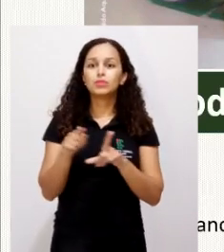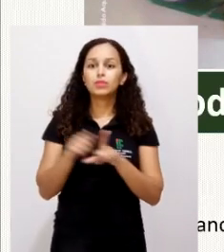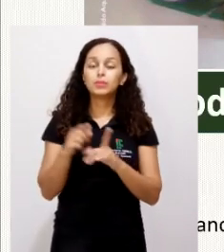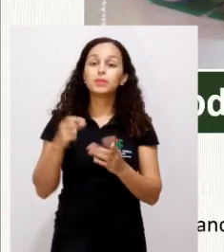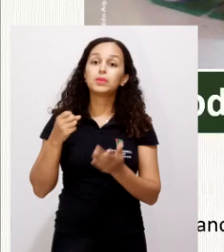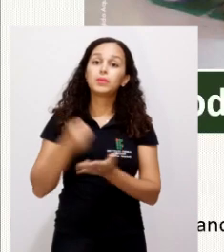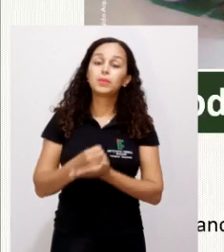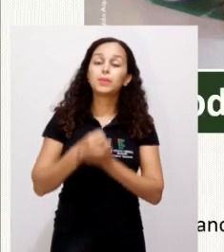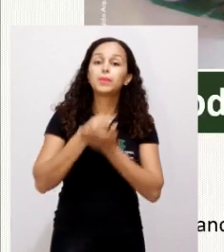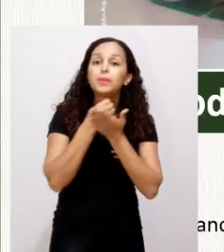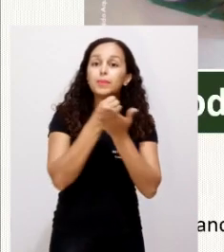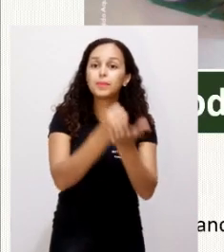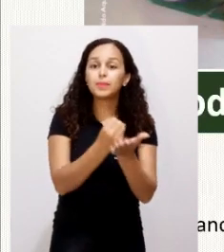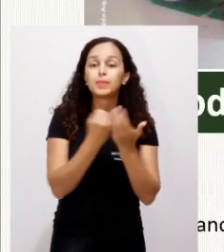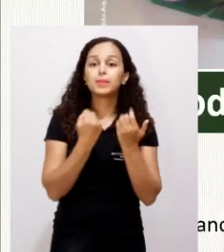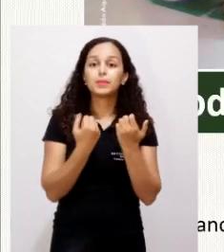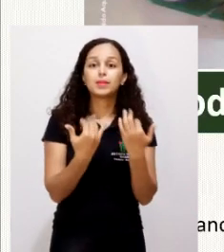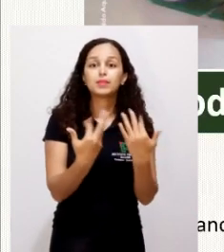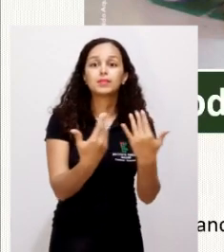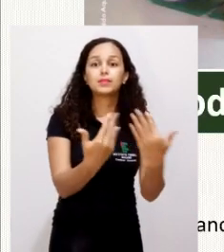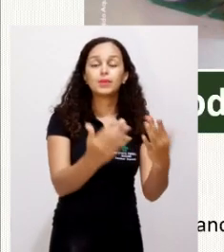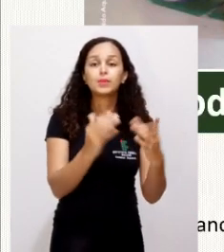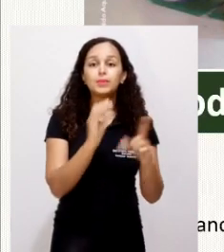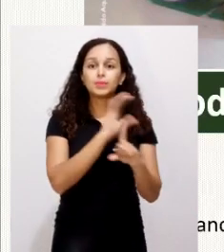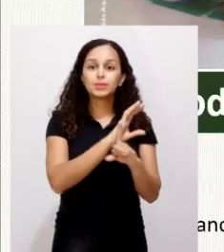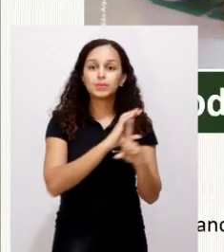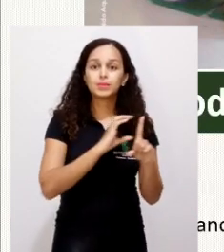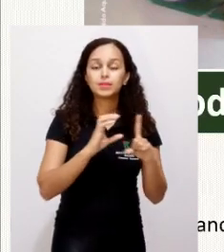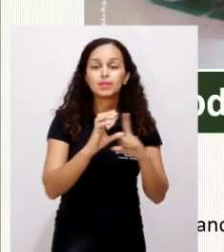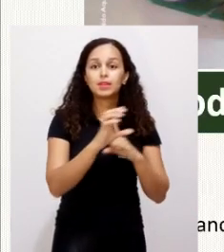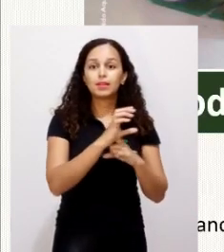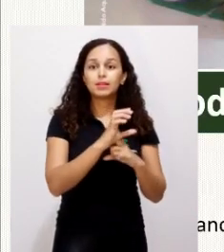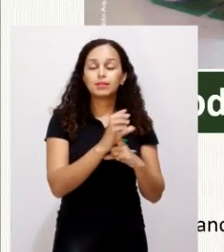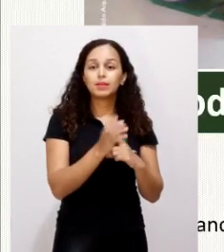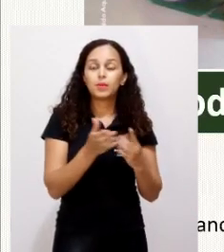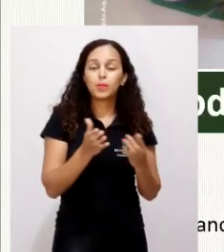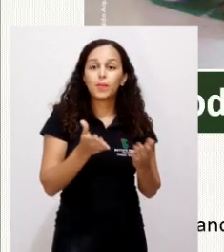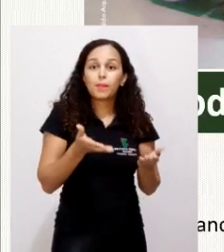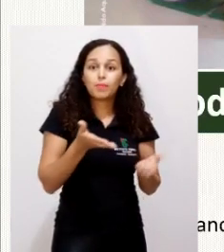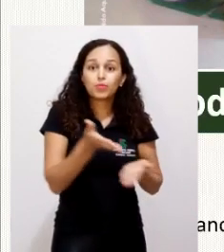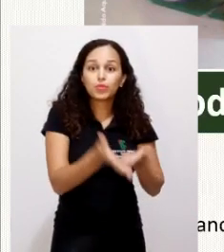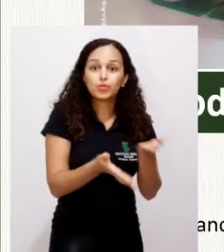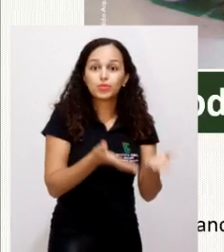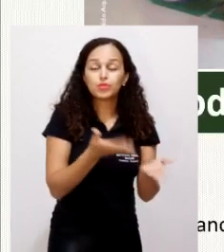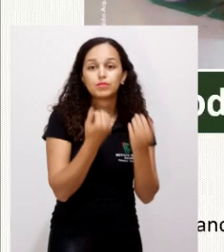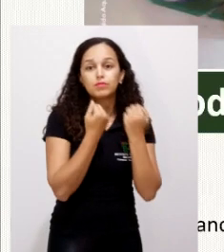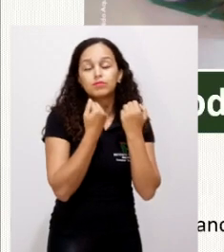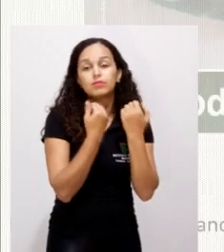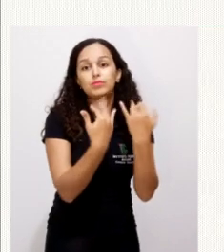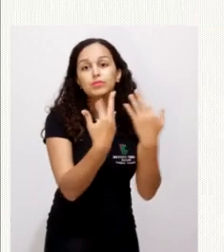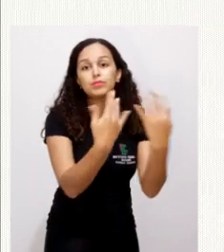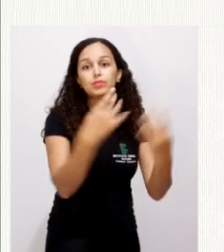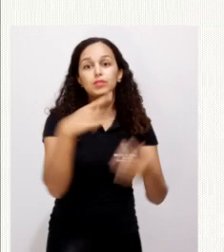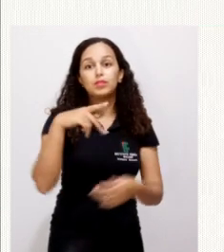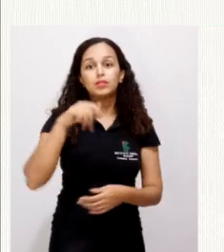às hortas comunitárias, né, com o cultivo das punks por parte da população.